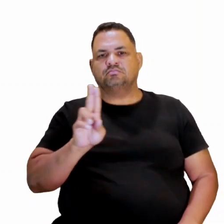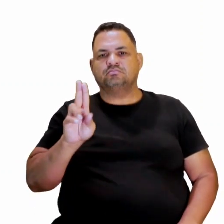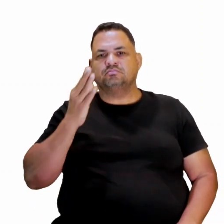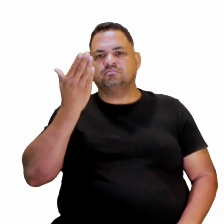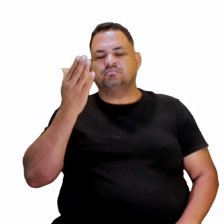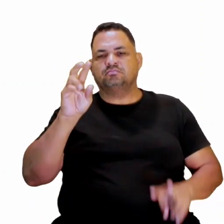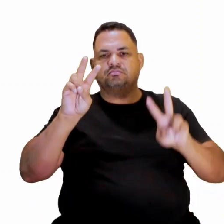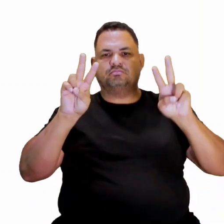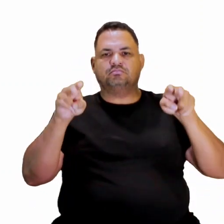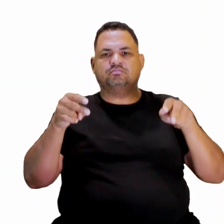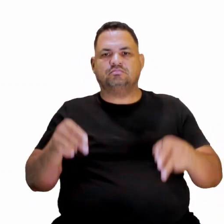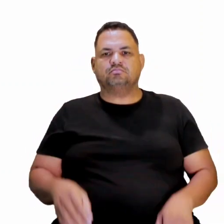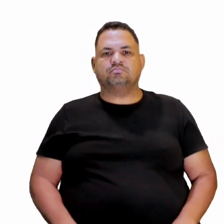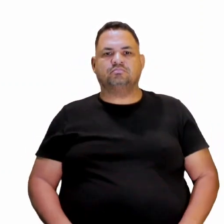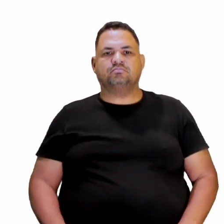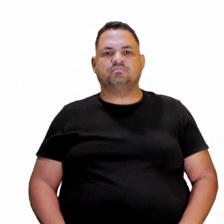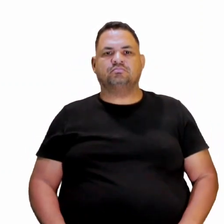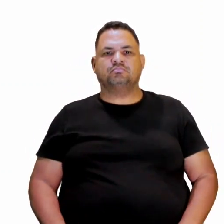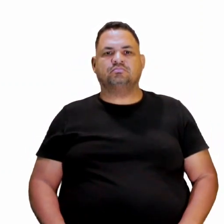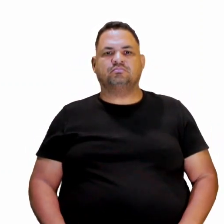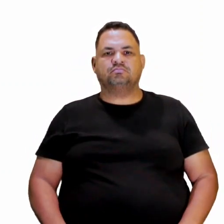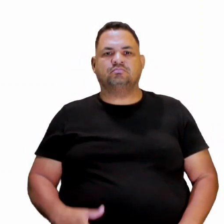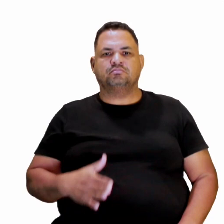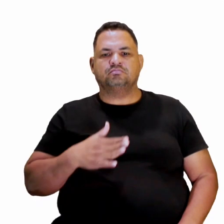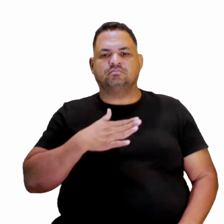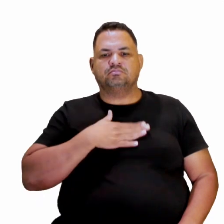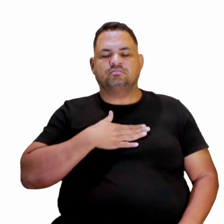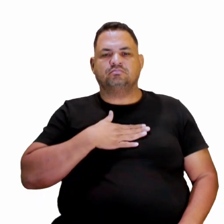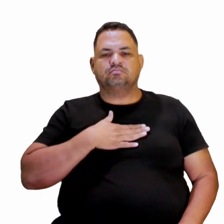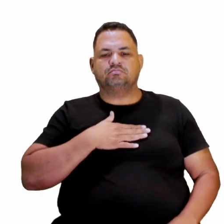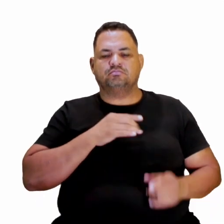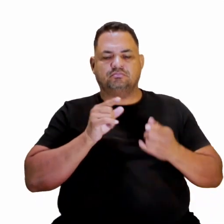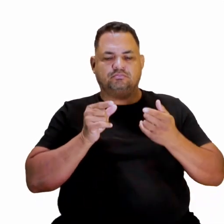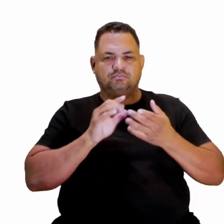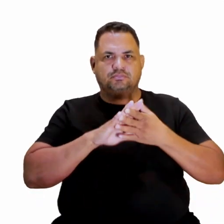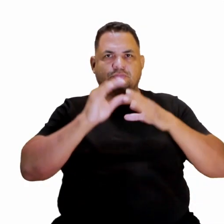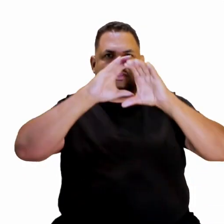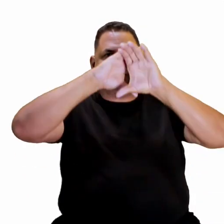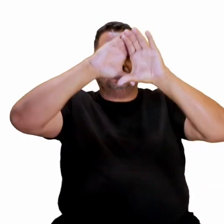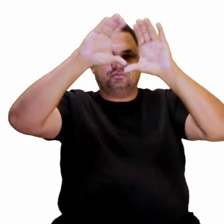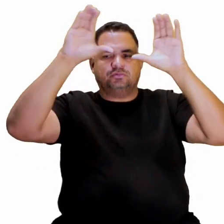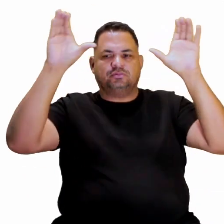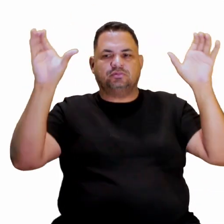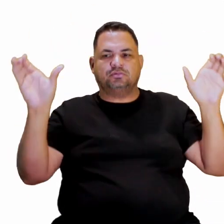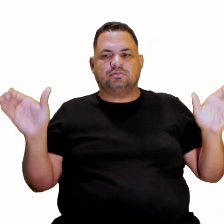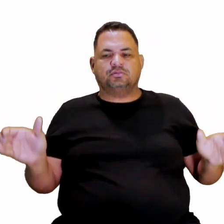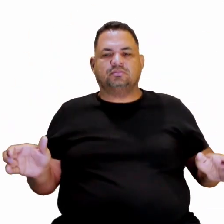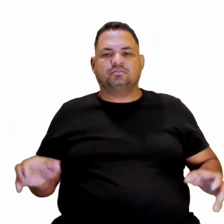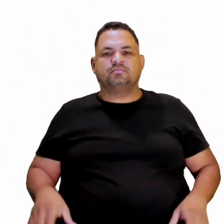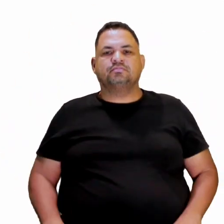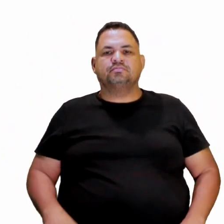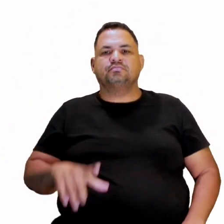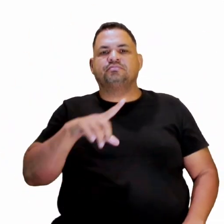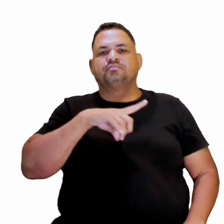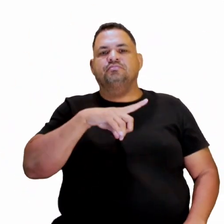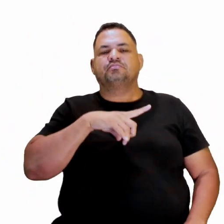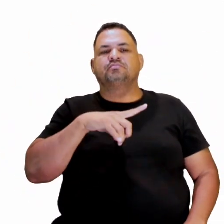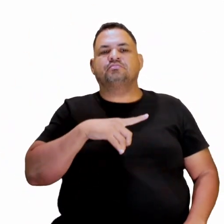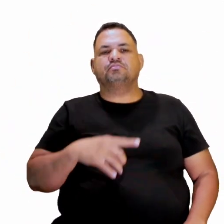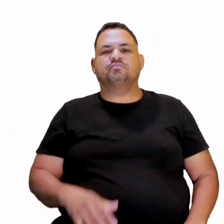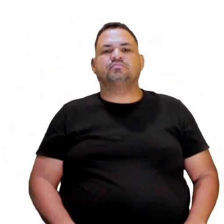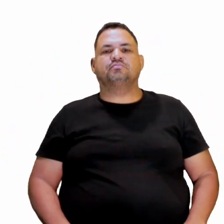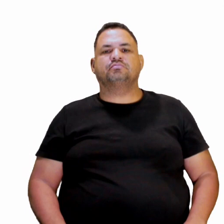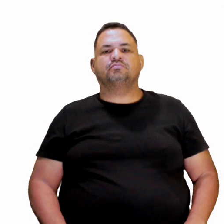Piece of Heaven, meu pedacinho do paraíso, do céu. E aí eu tenho aí duas